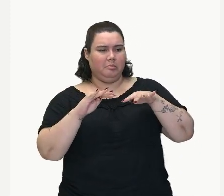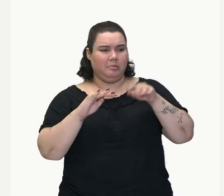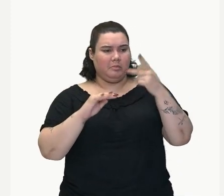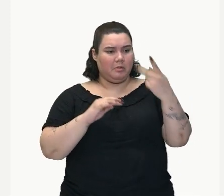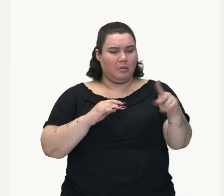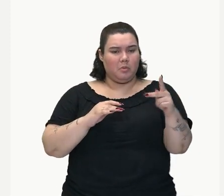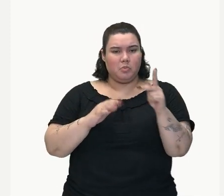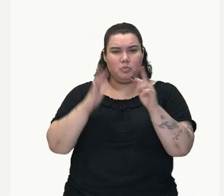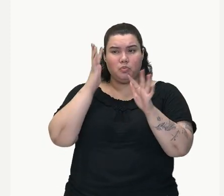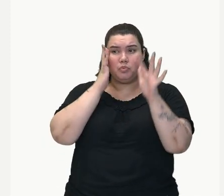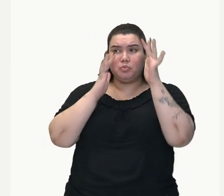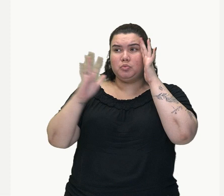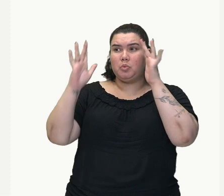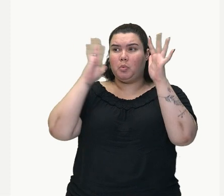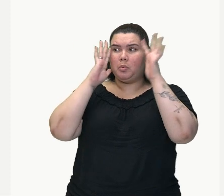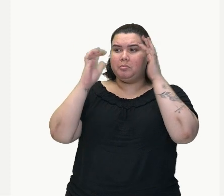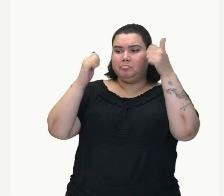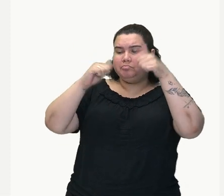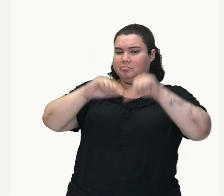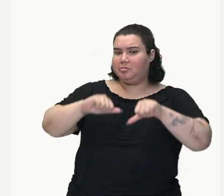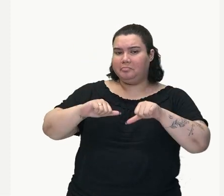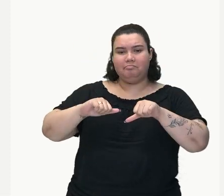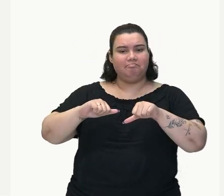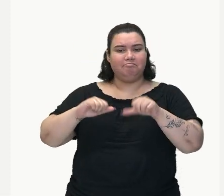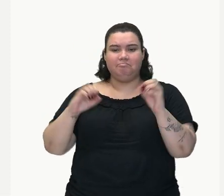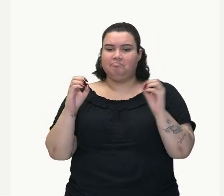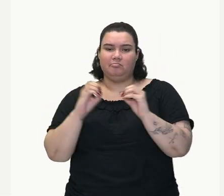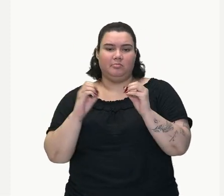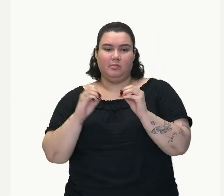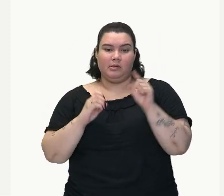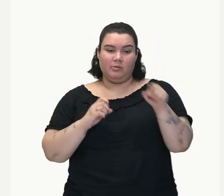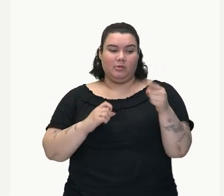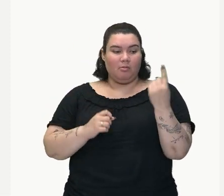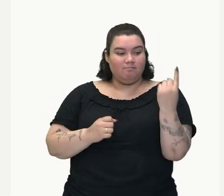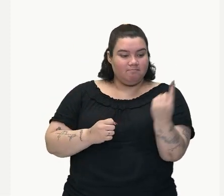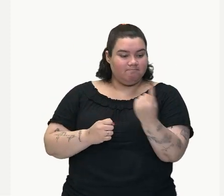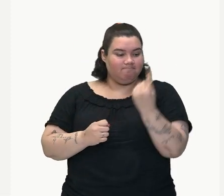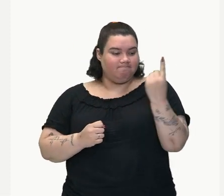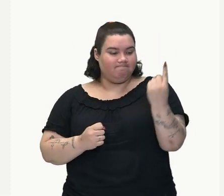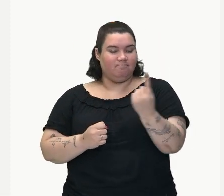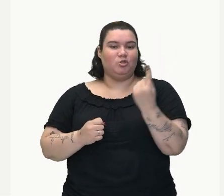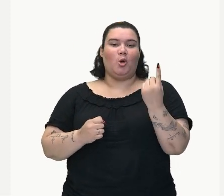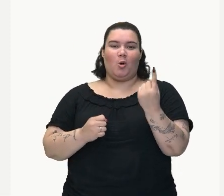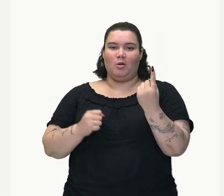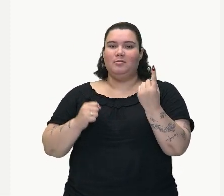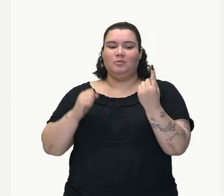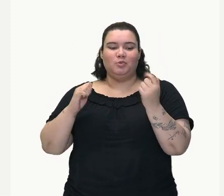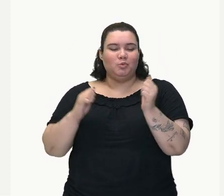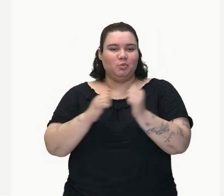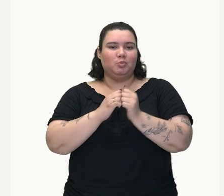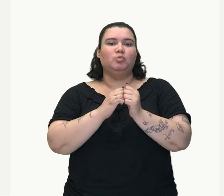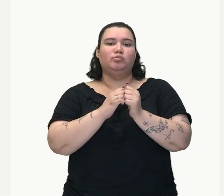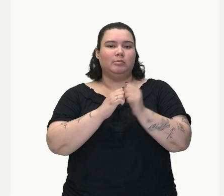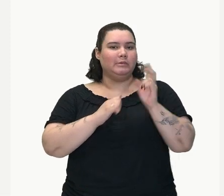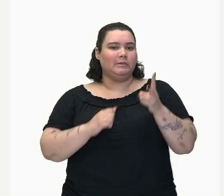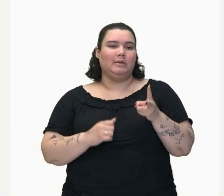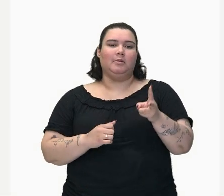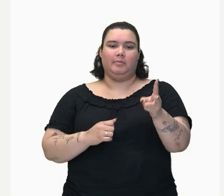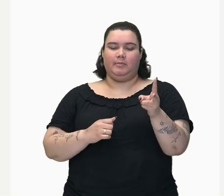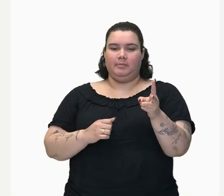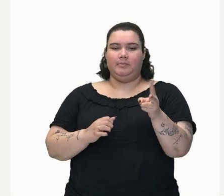tua última quimera. Somente a ingratidão. Esta pantera foi tua companheira